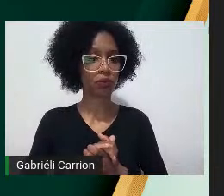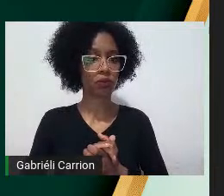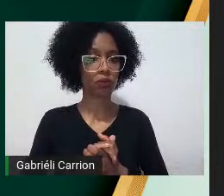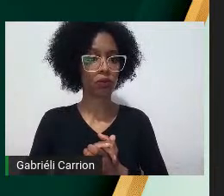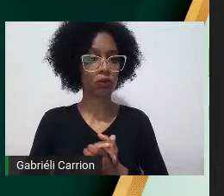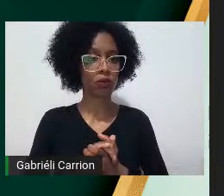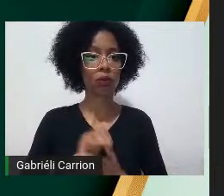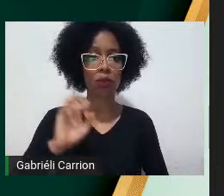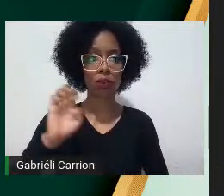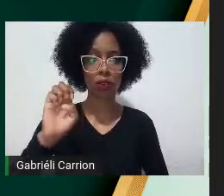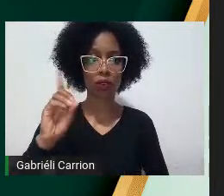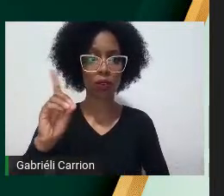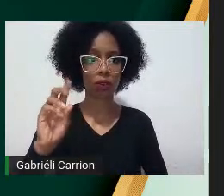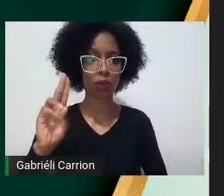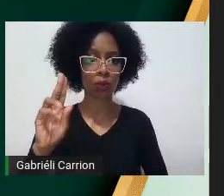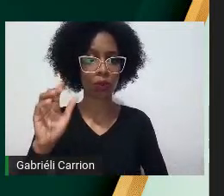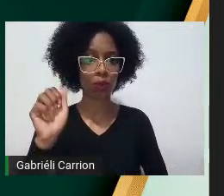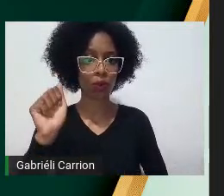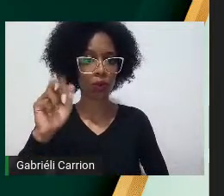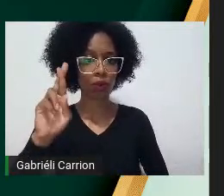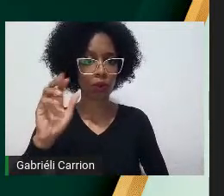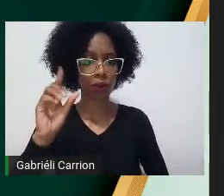Eduarda Idalina Furgeri.